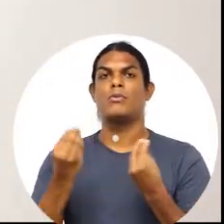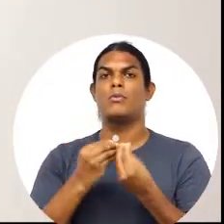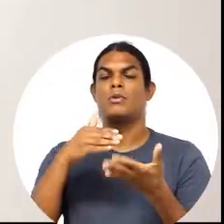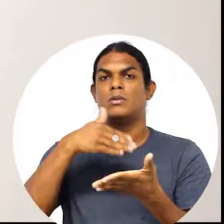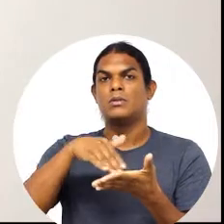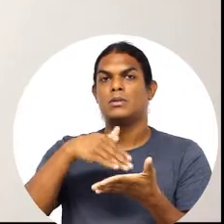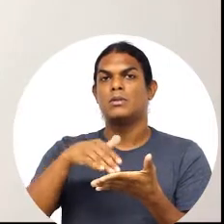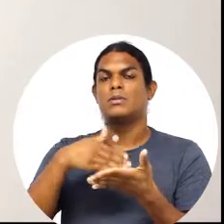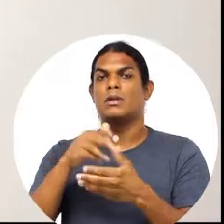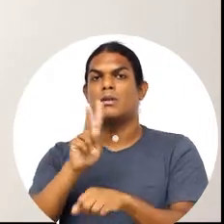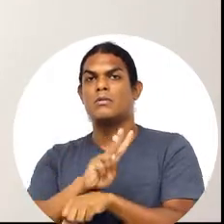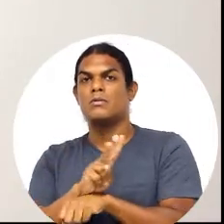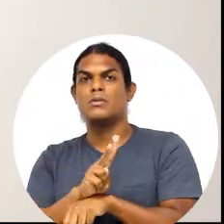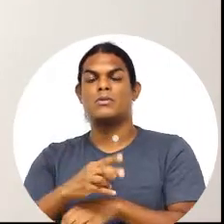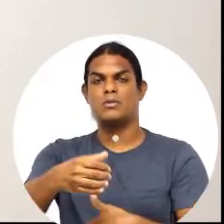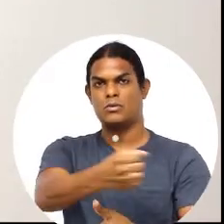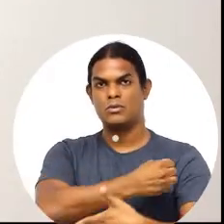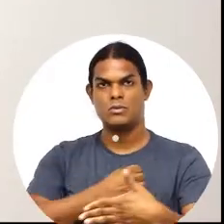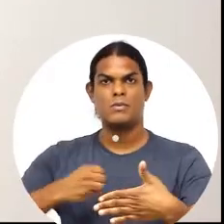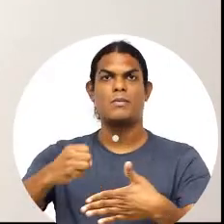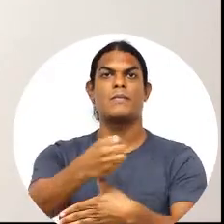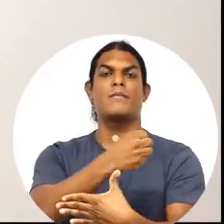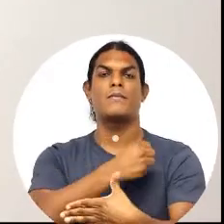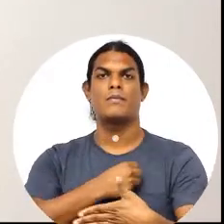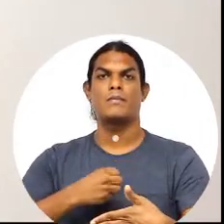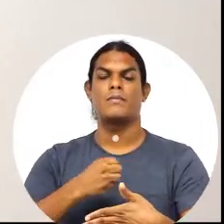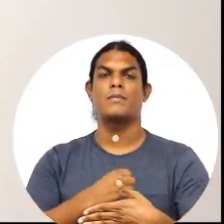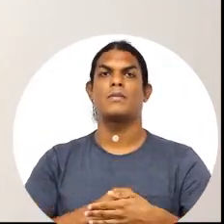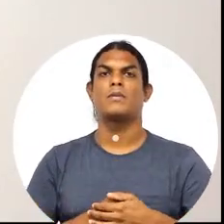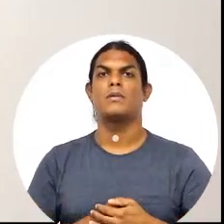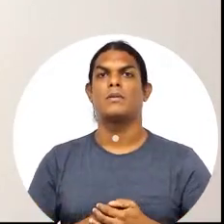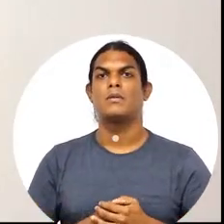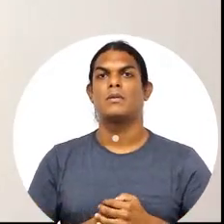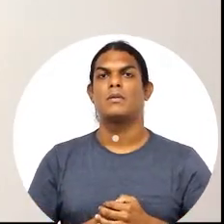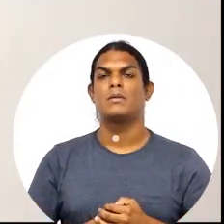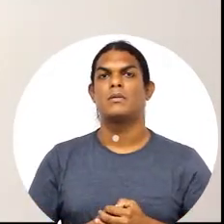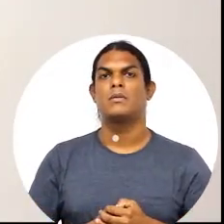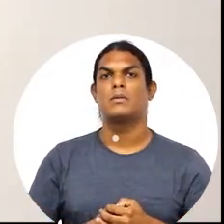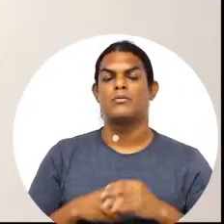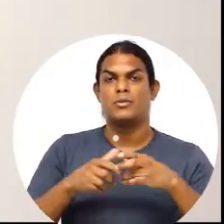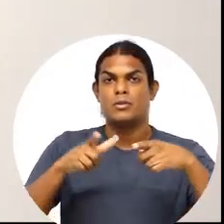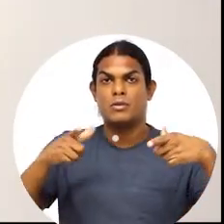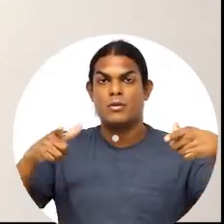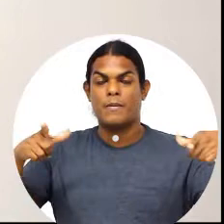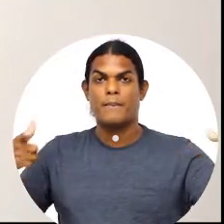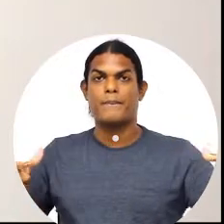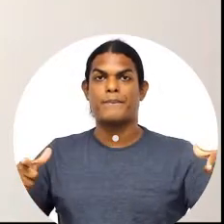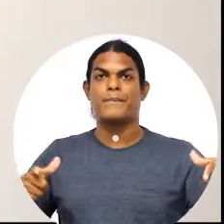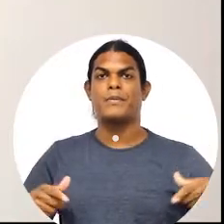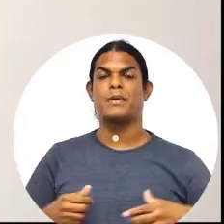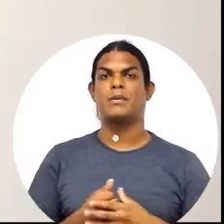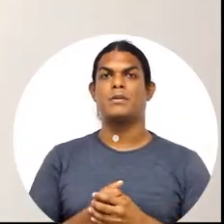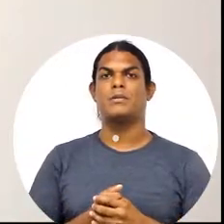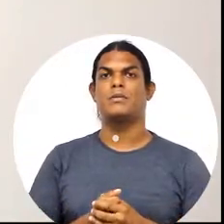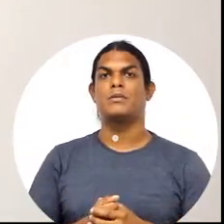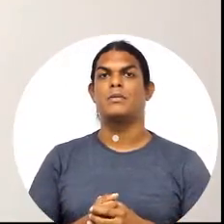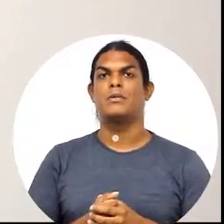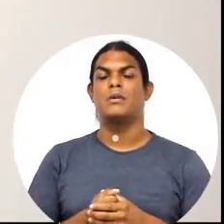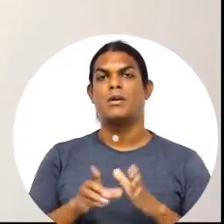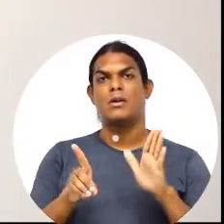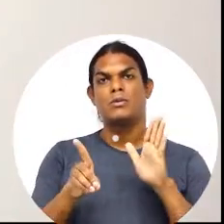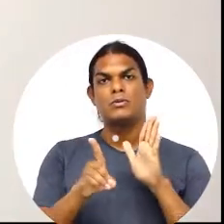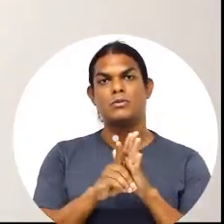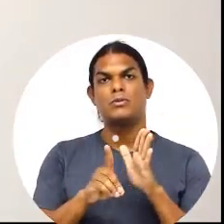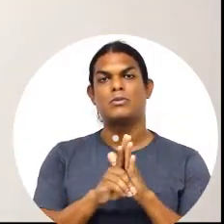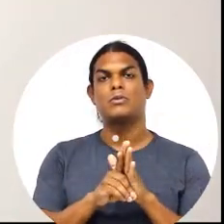rol de ganhos, inclusive, no que diz respeito àqueles direitos que eram exclusivos do profissional